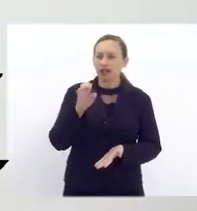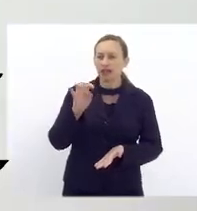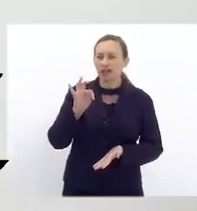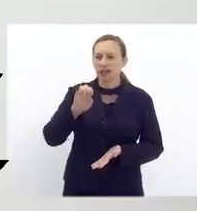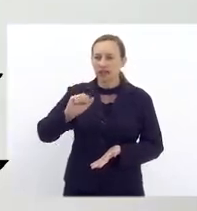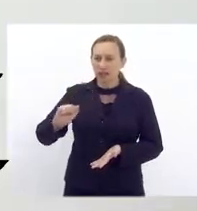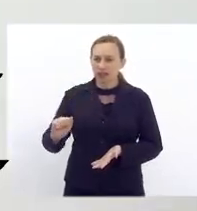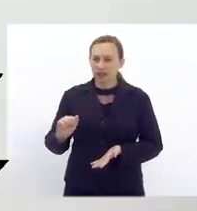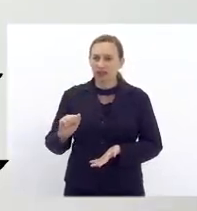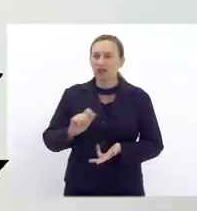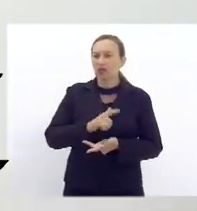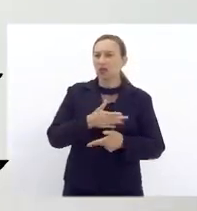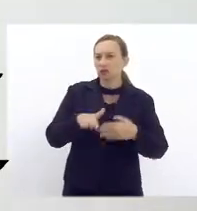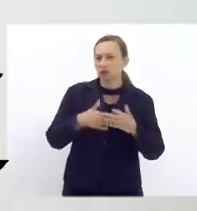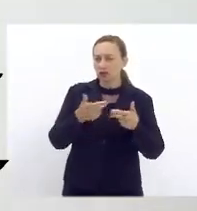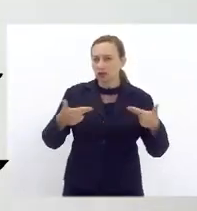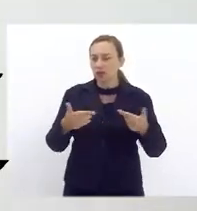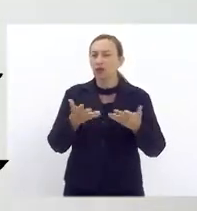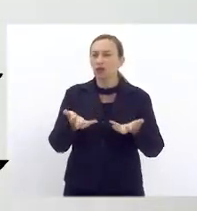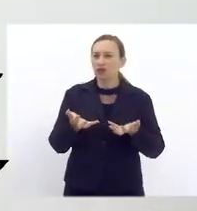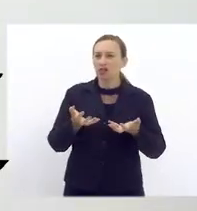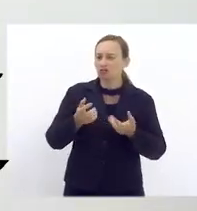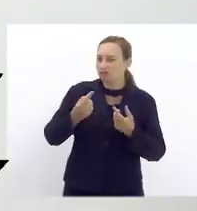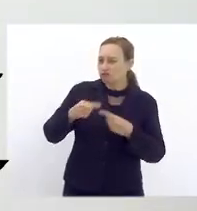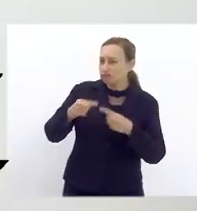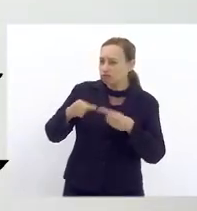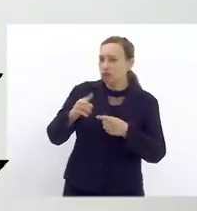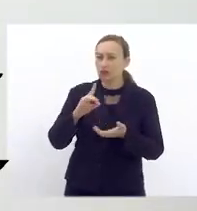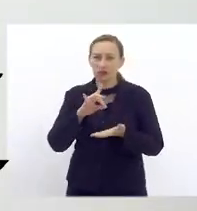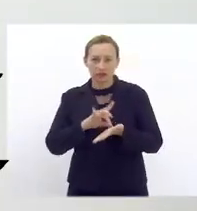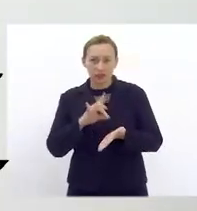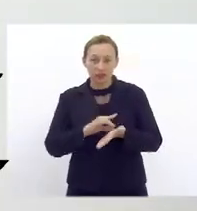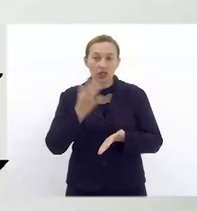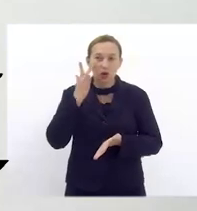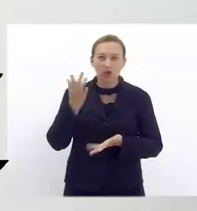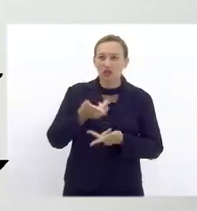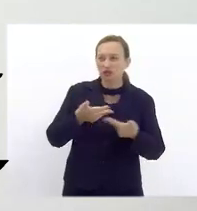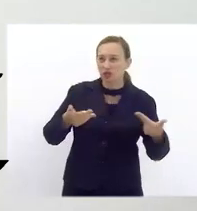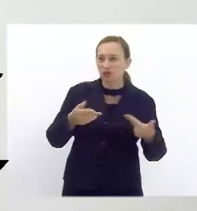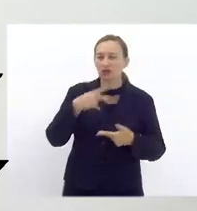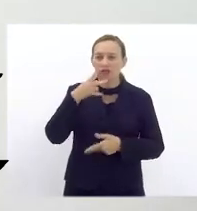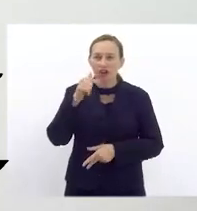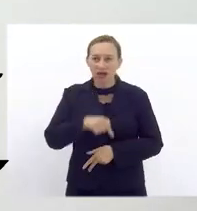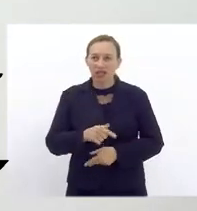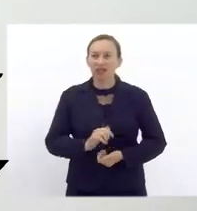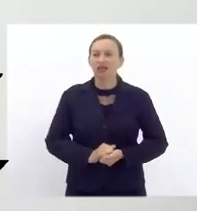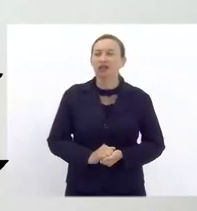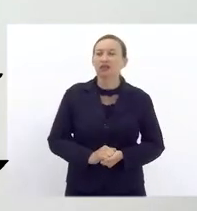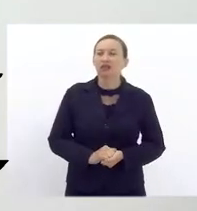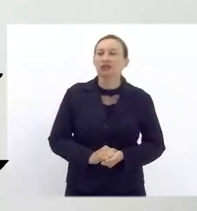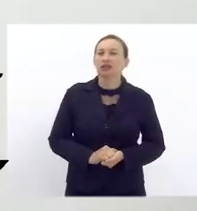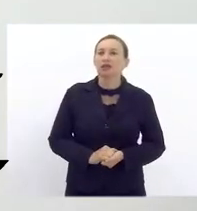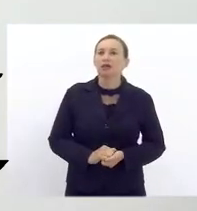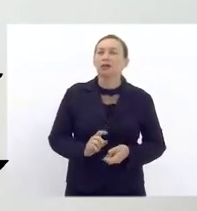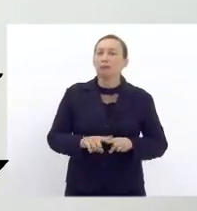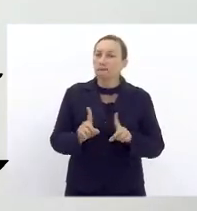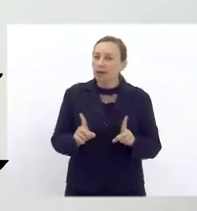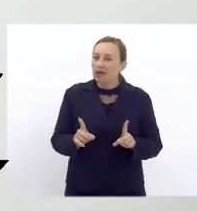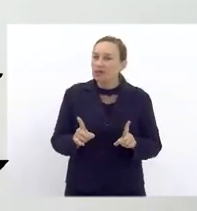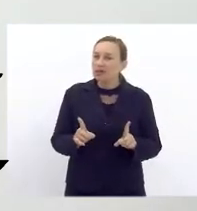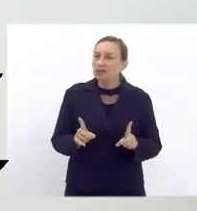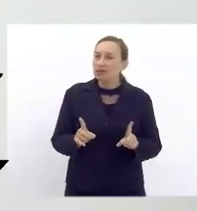e todas essas coisas eu queria fazer uma provocação Na verdade eu acho que muitas coisas já foram faladas aqui é mas para